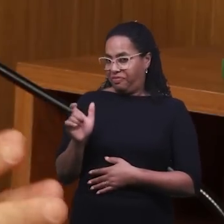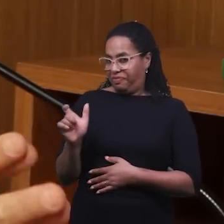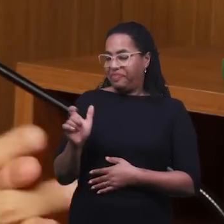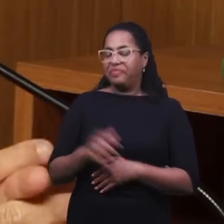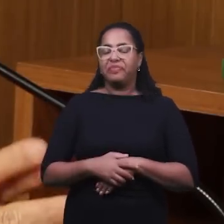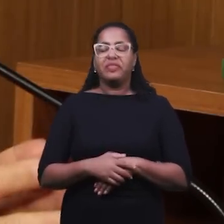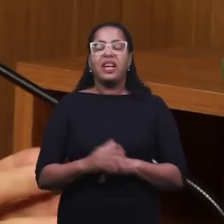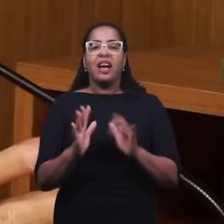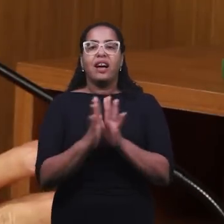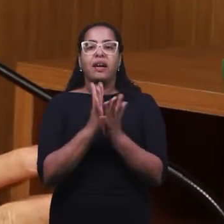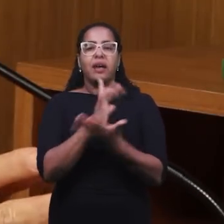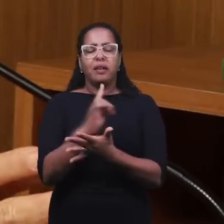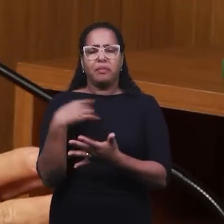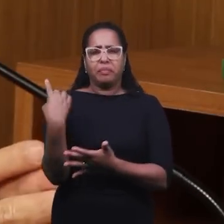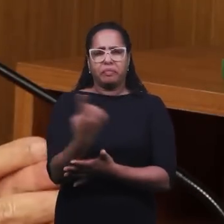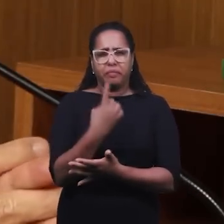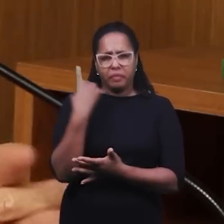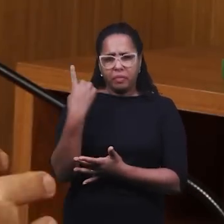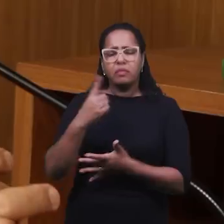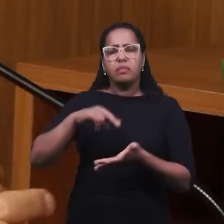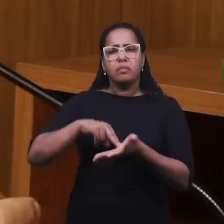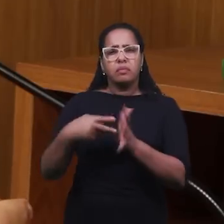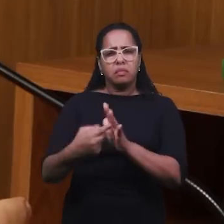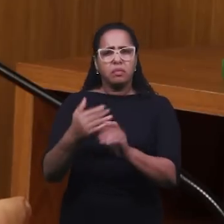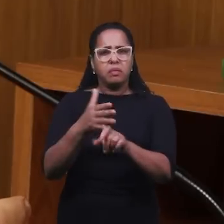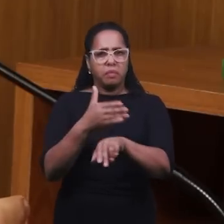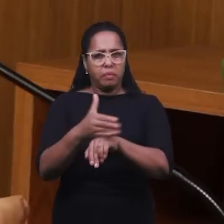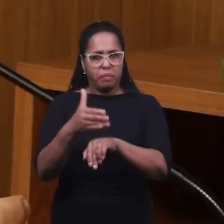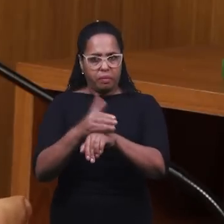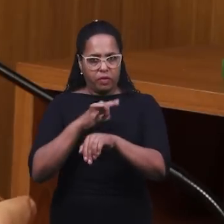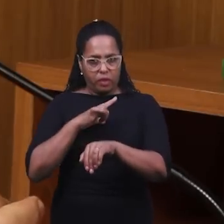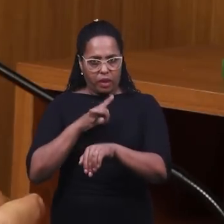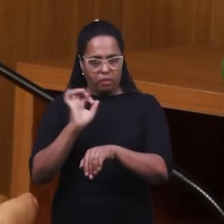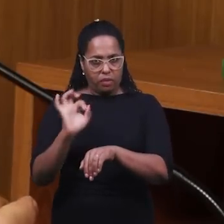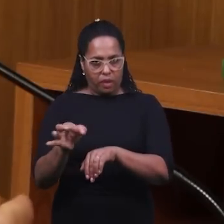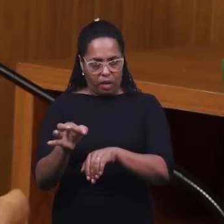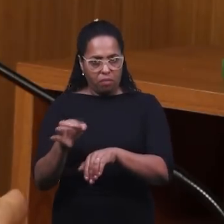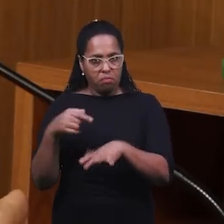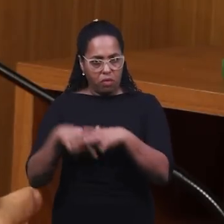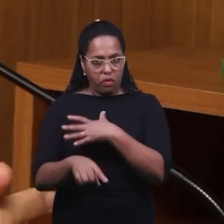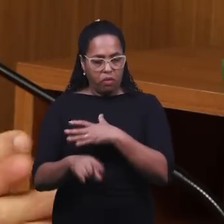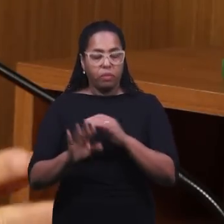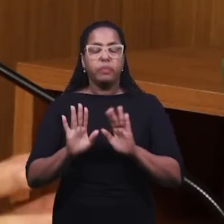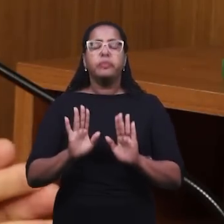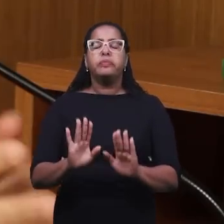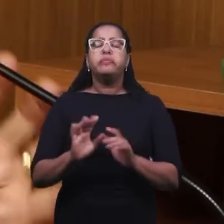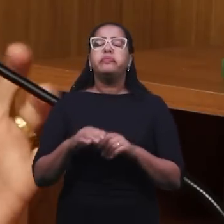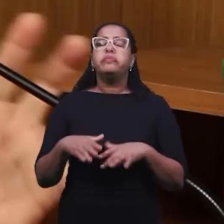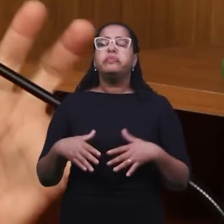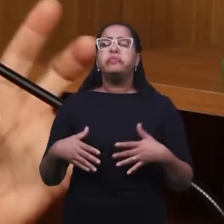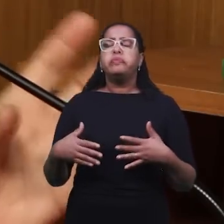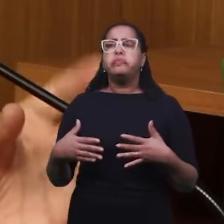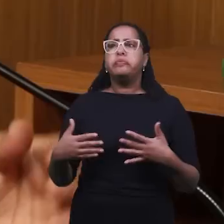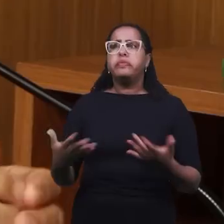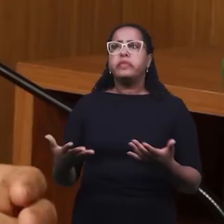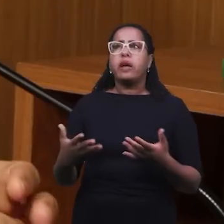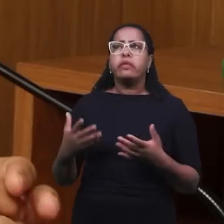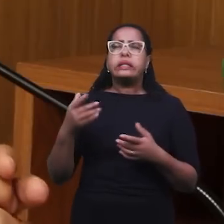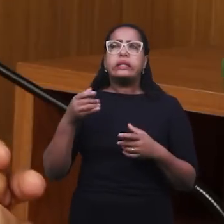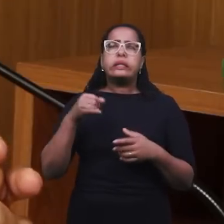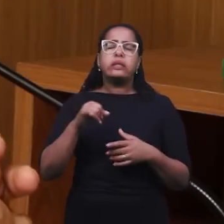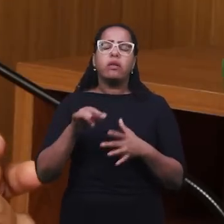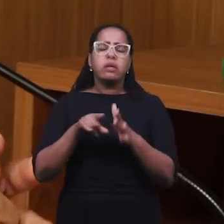gente chama no aspecto teorético da coisa, como alguns gostam de dizer. Por